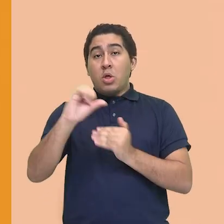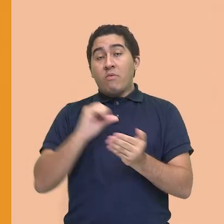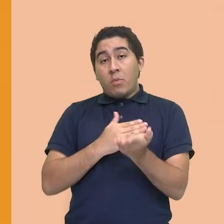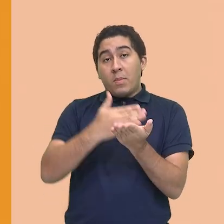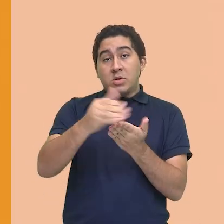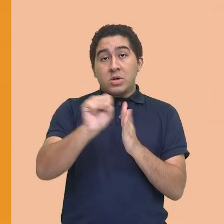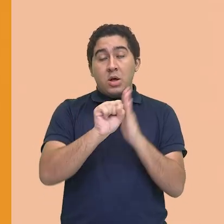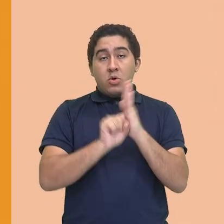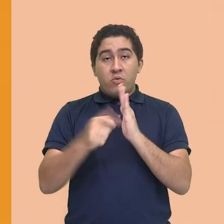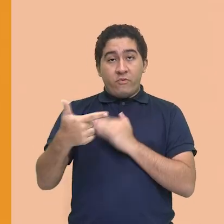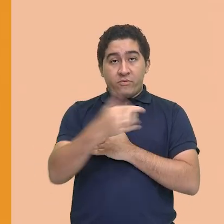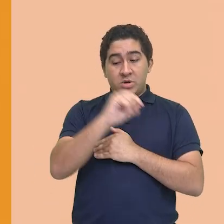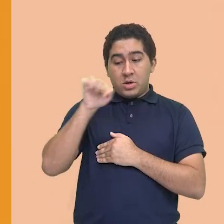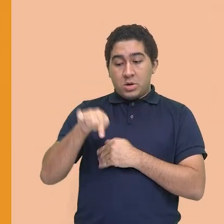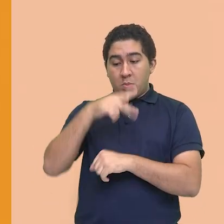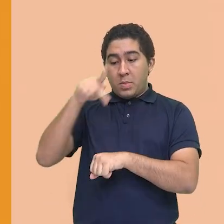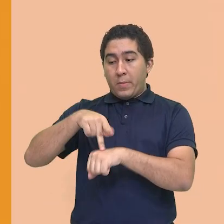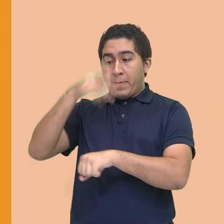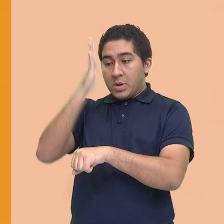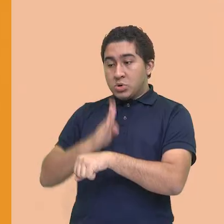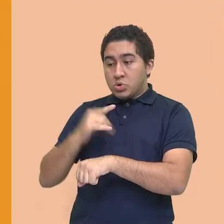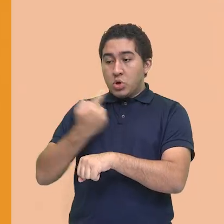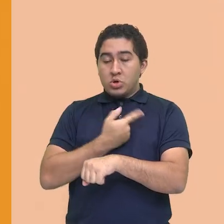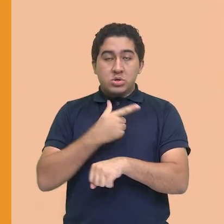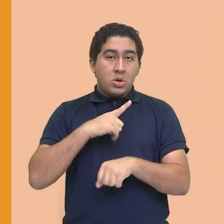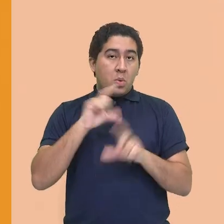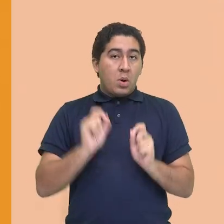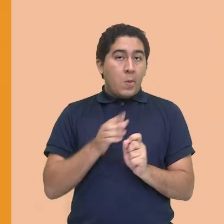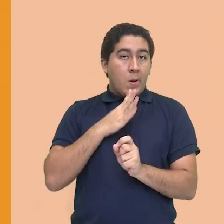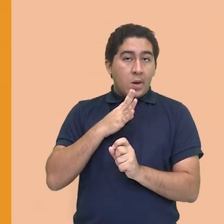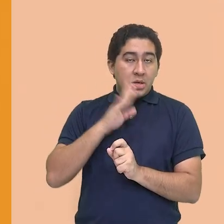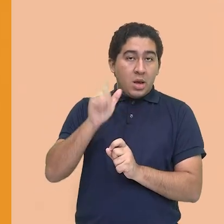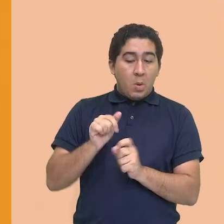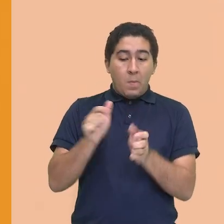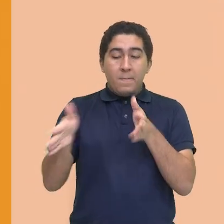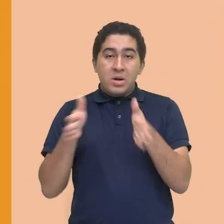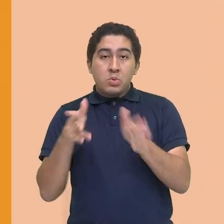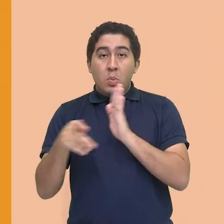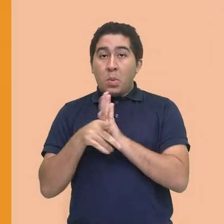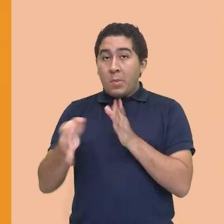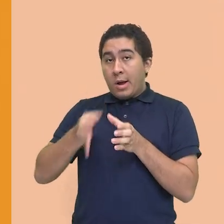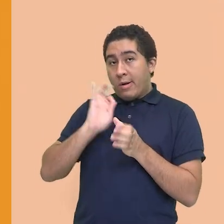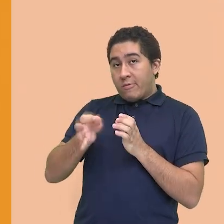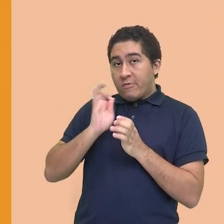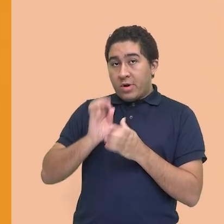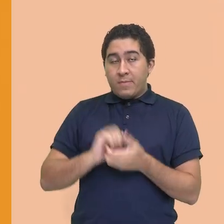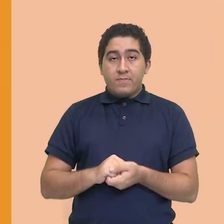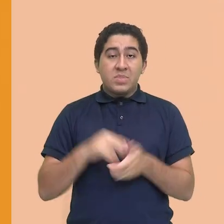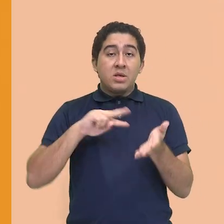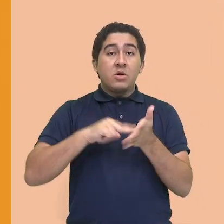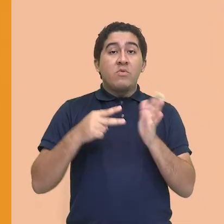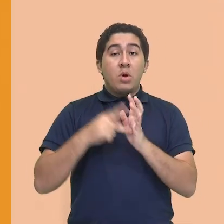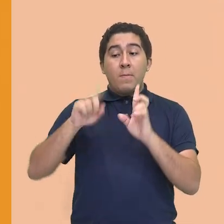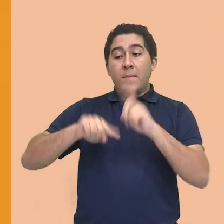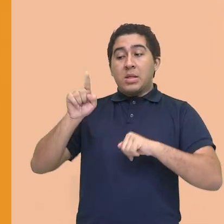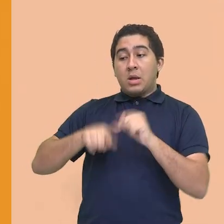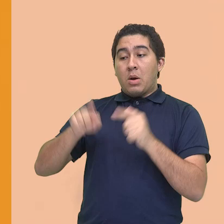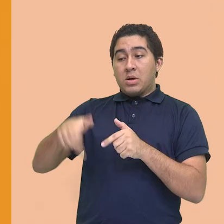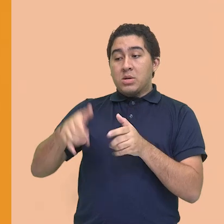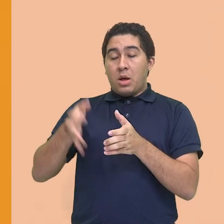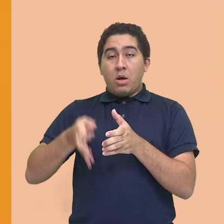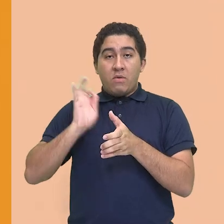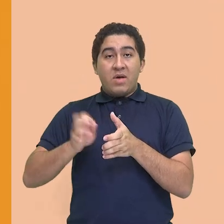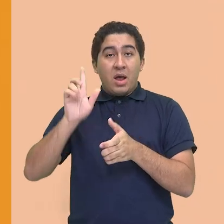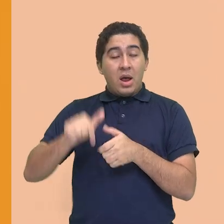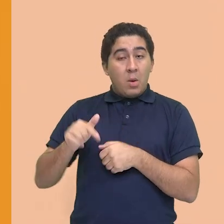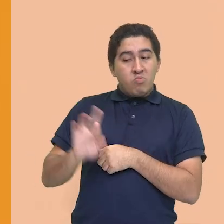no Brasil a gente está passando o que a gente conhece como grande ciclo do café, onde o café é o produto brasileiro